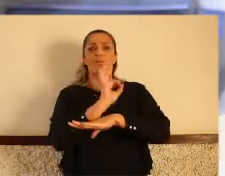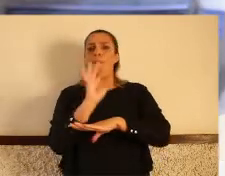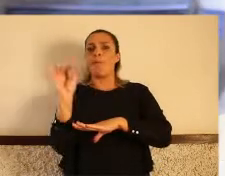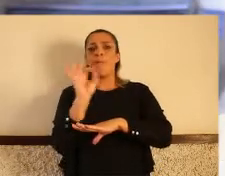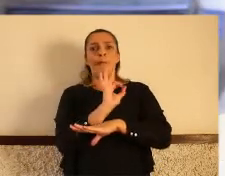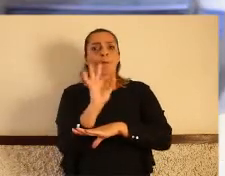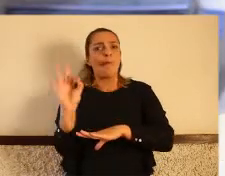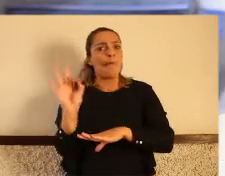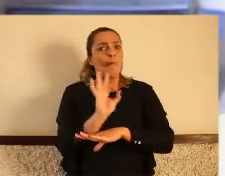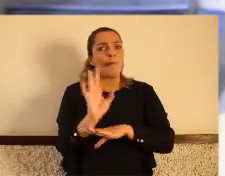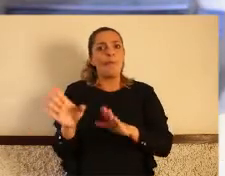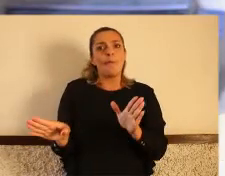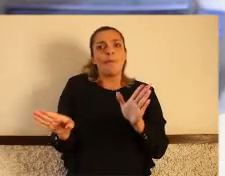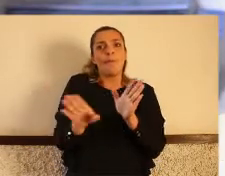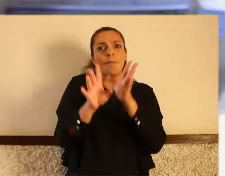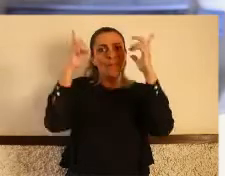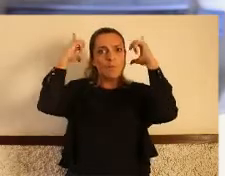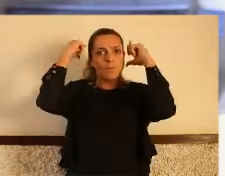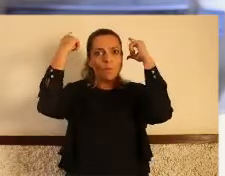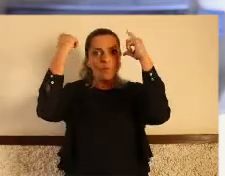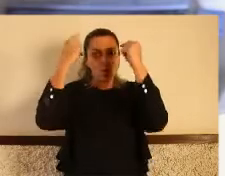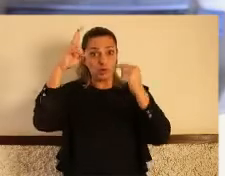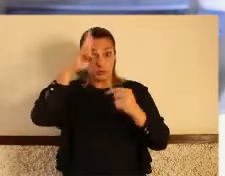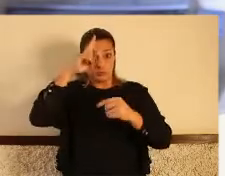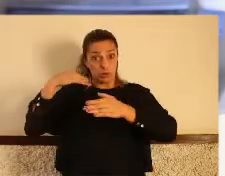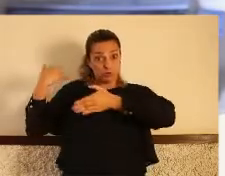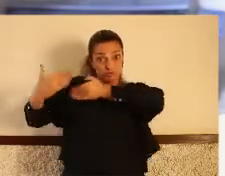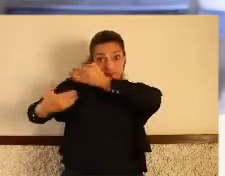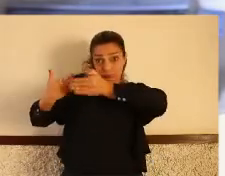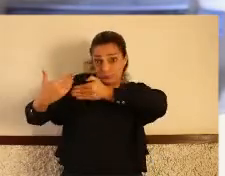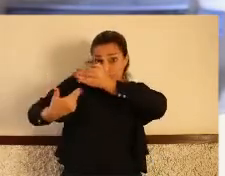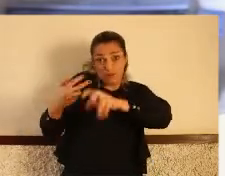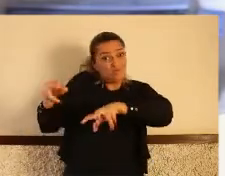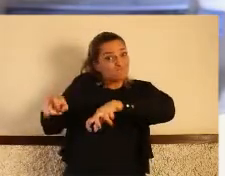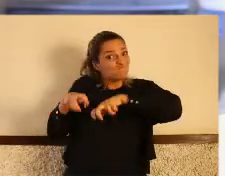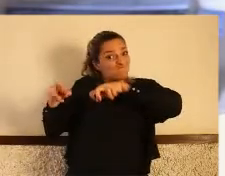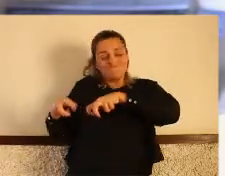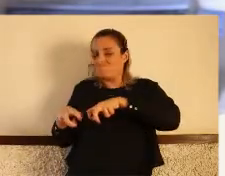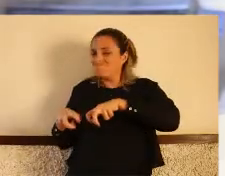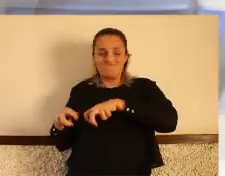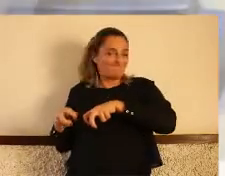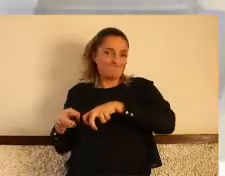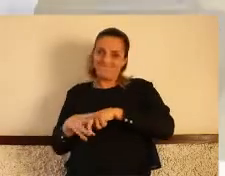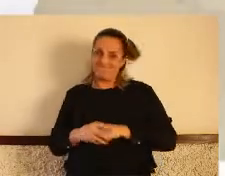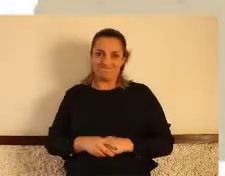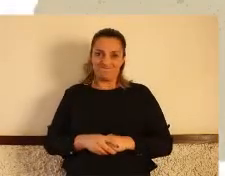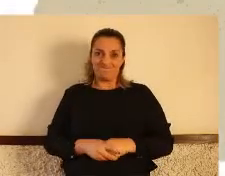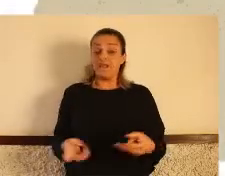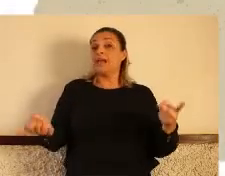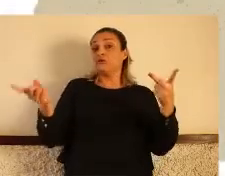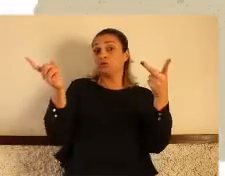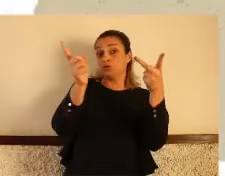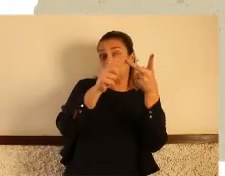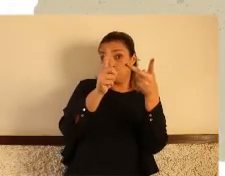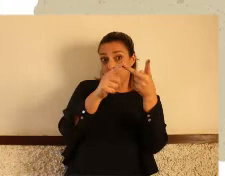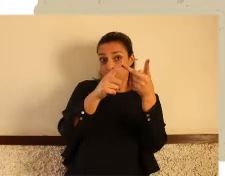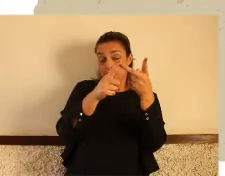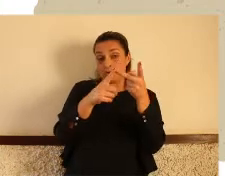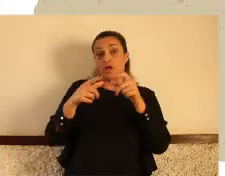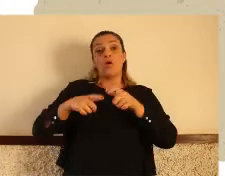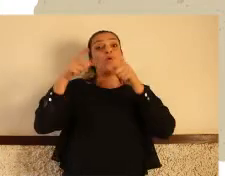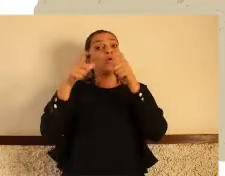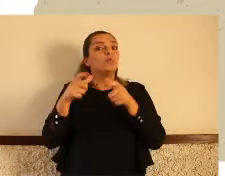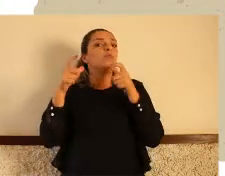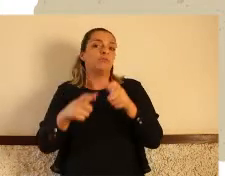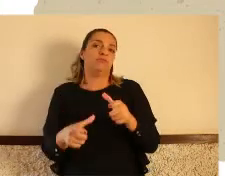vai determinar que os gregos, ao longo da história, não foram grandes agricultores. Segunda característica, nós temos um